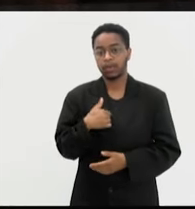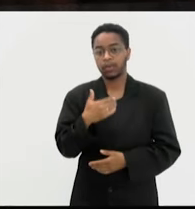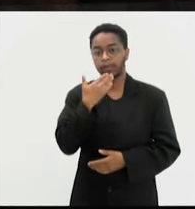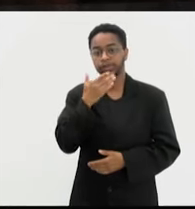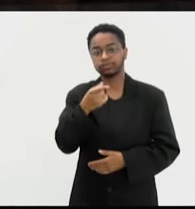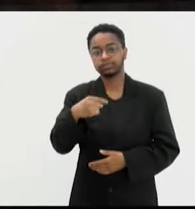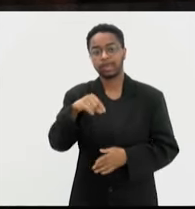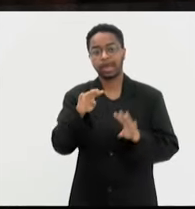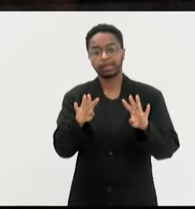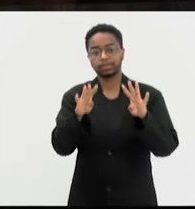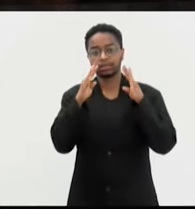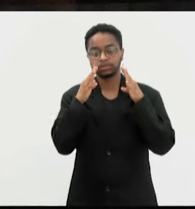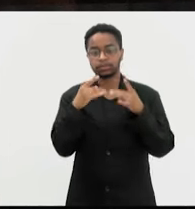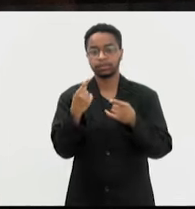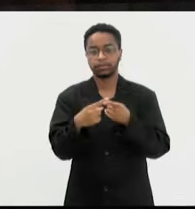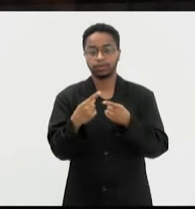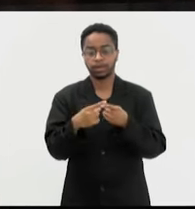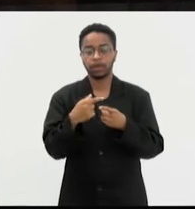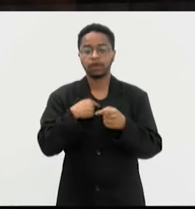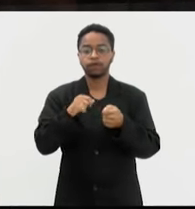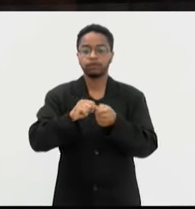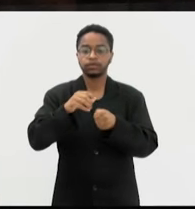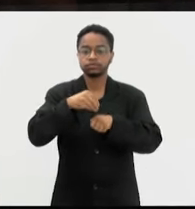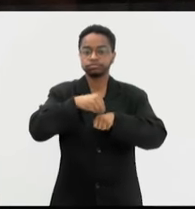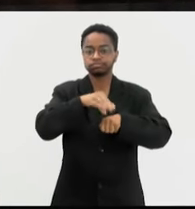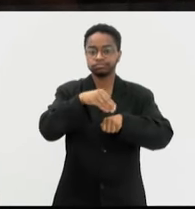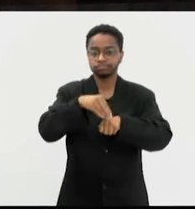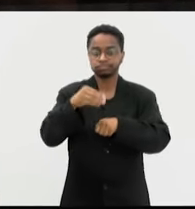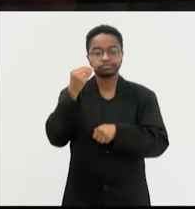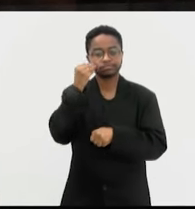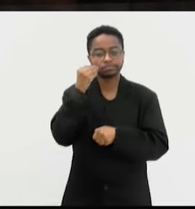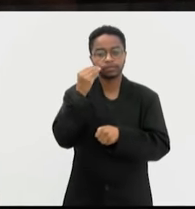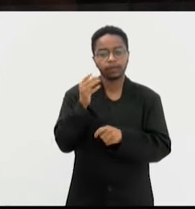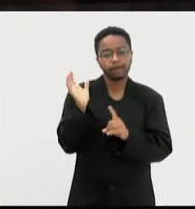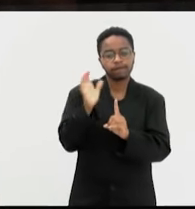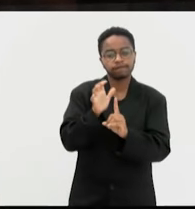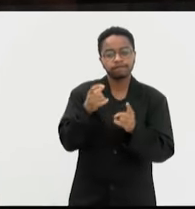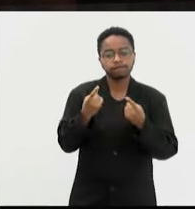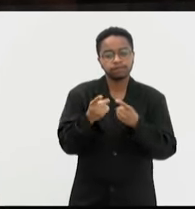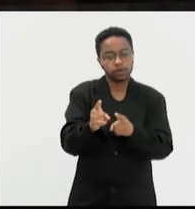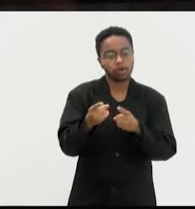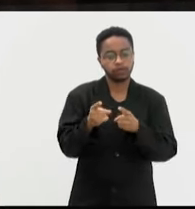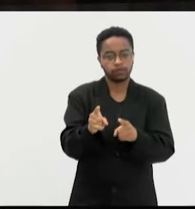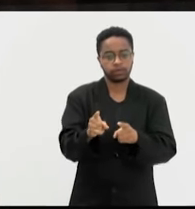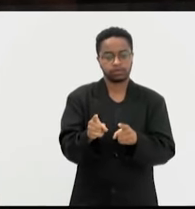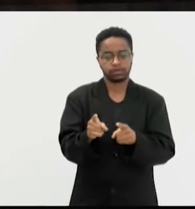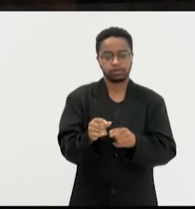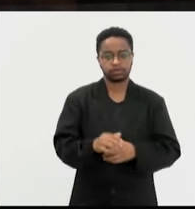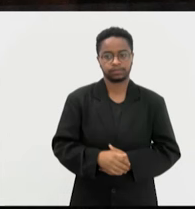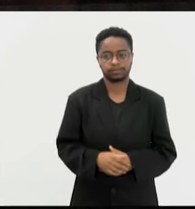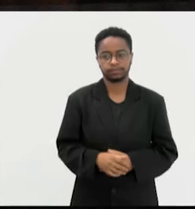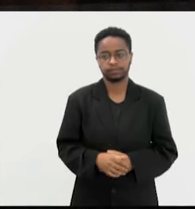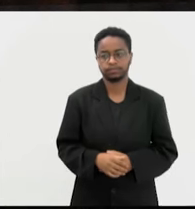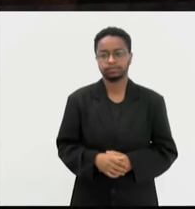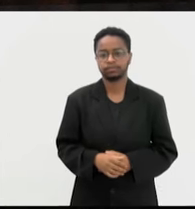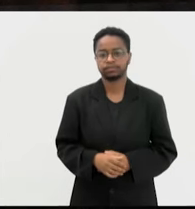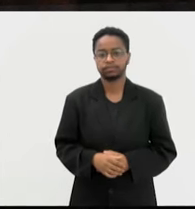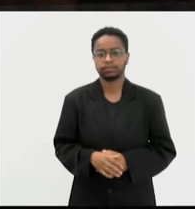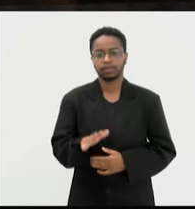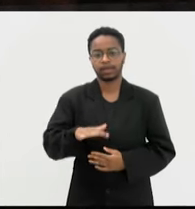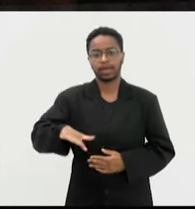atenção que aqui eu fiz uma indicação para provocar o o